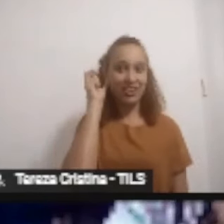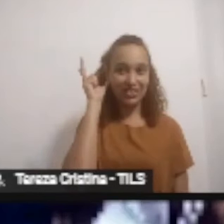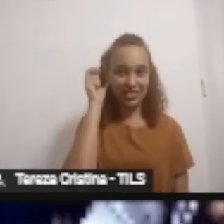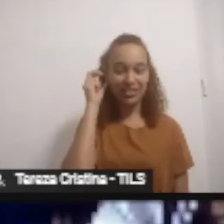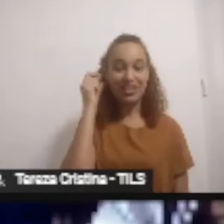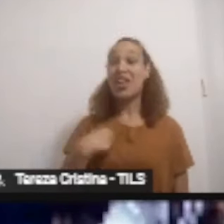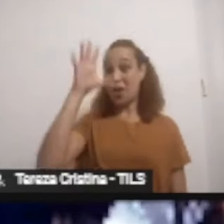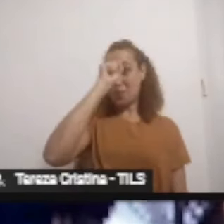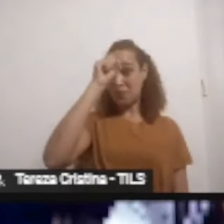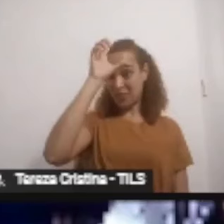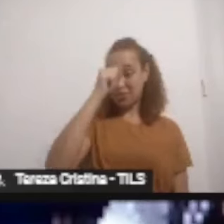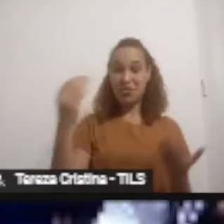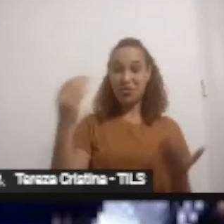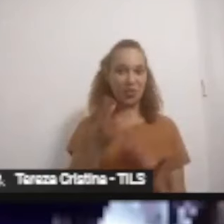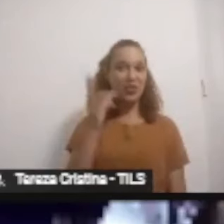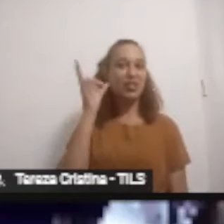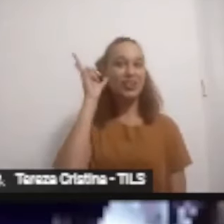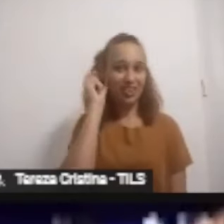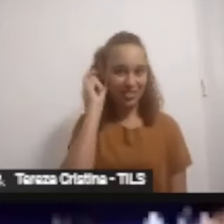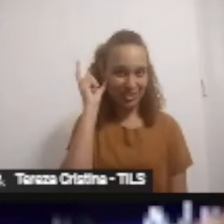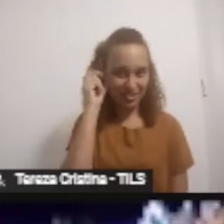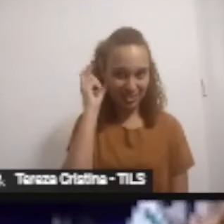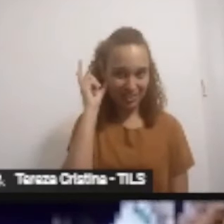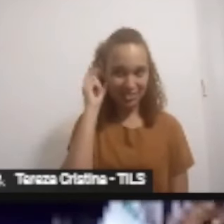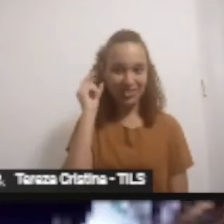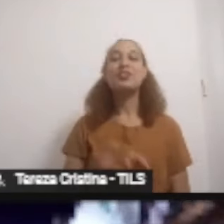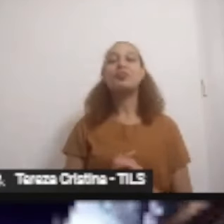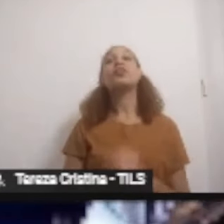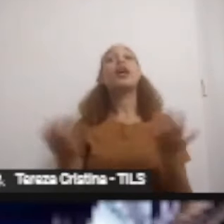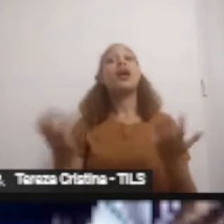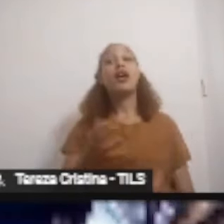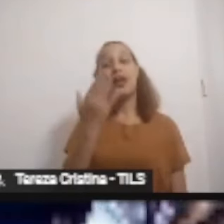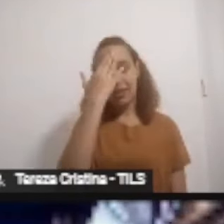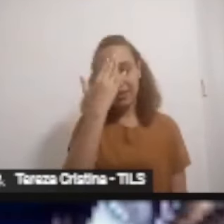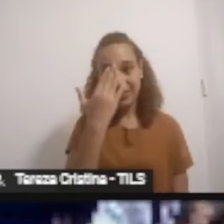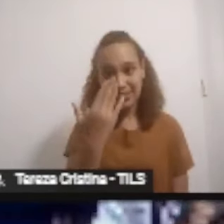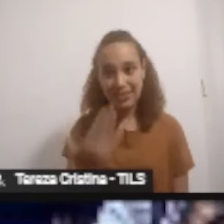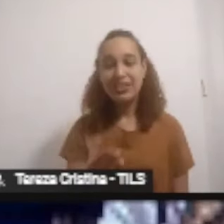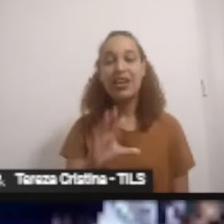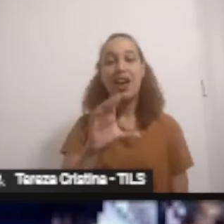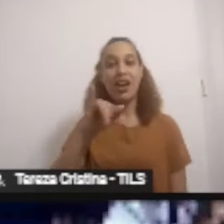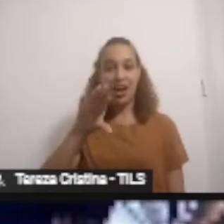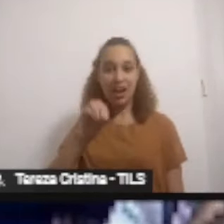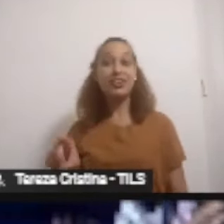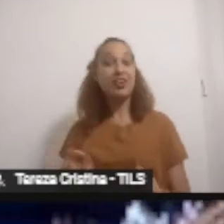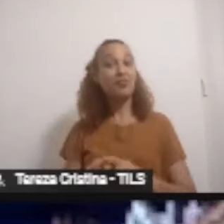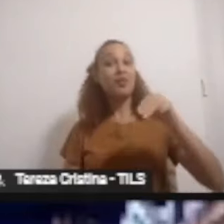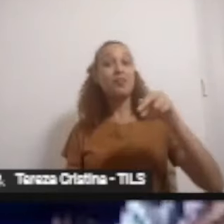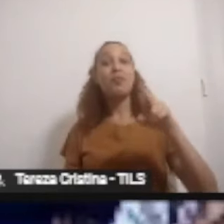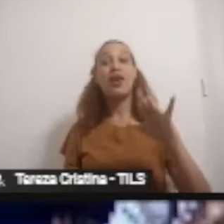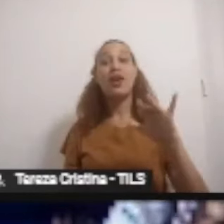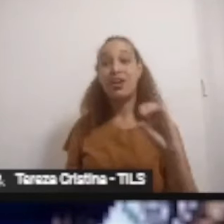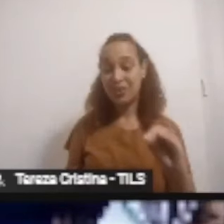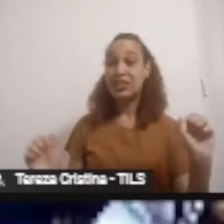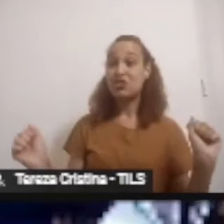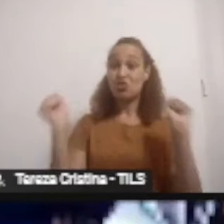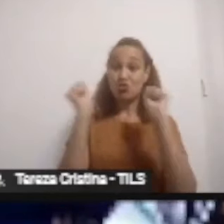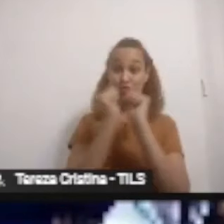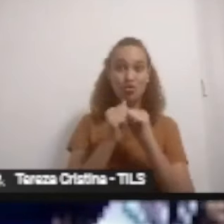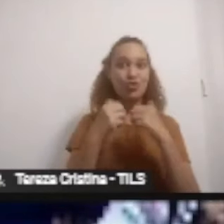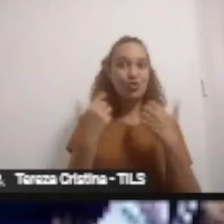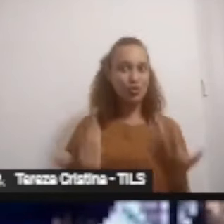esse termo, audiodescritora. Quero agradecer o Caio e o Mário, que estão aqui nos bastidores, garantindo que essa